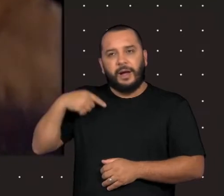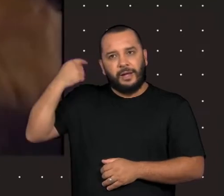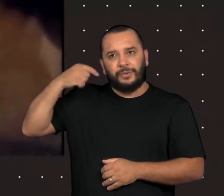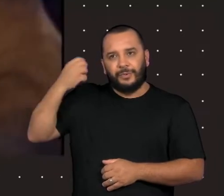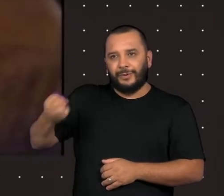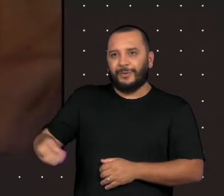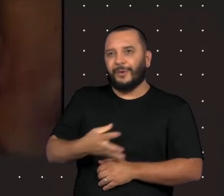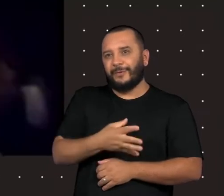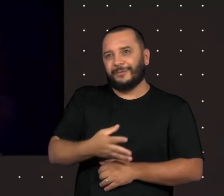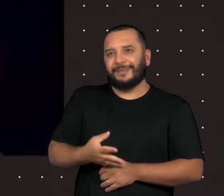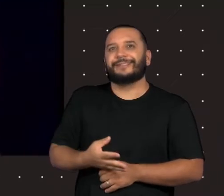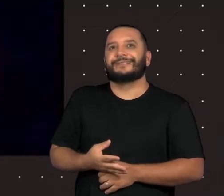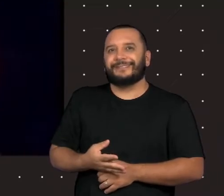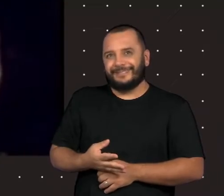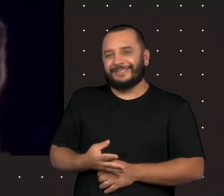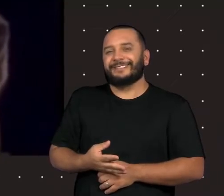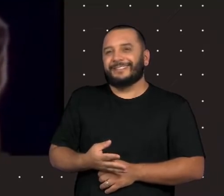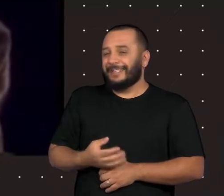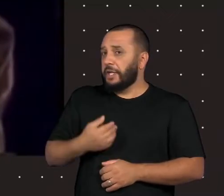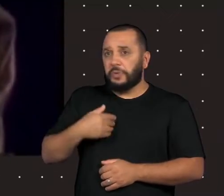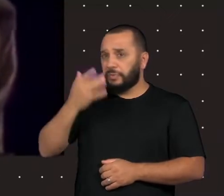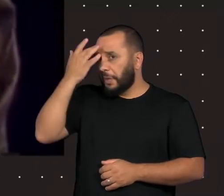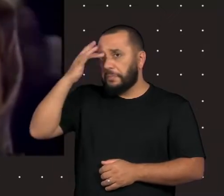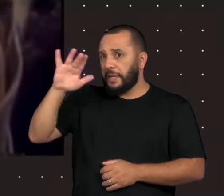nem fui. E aí...